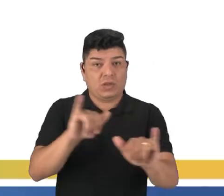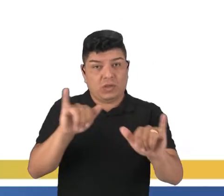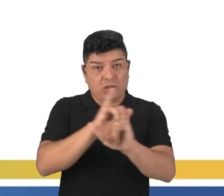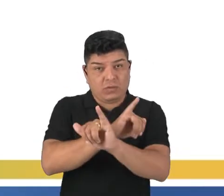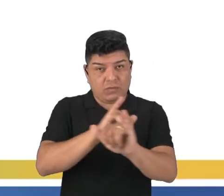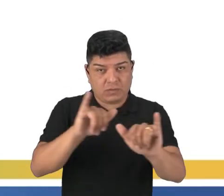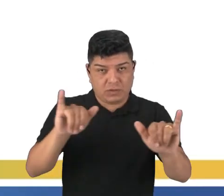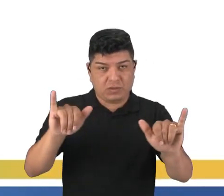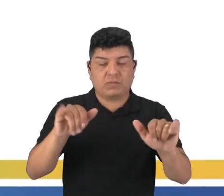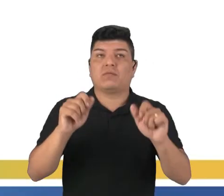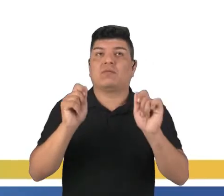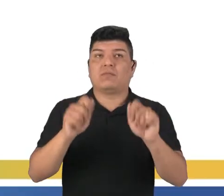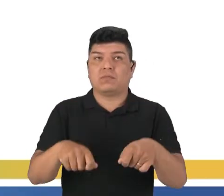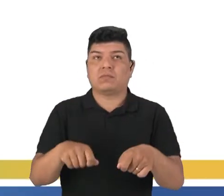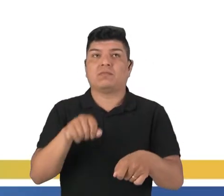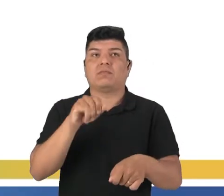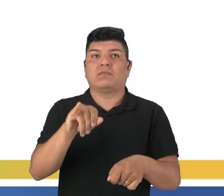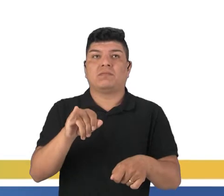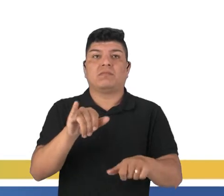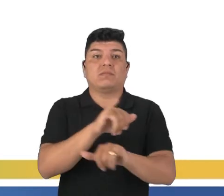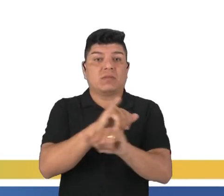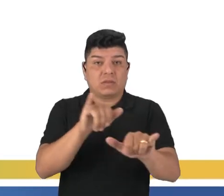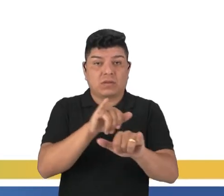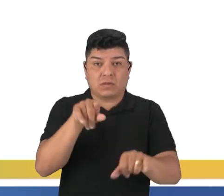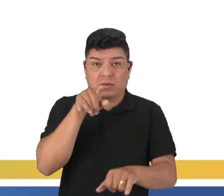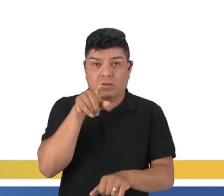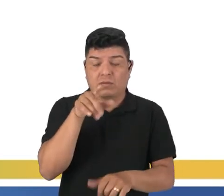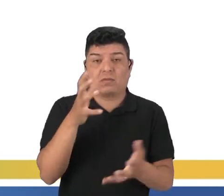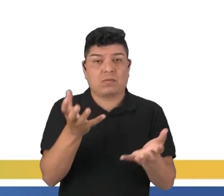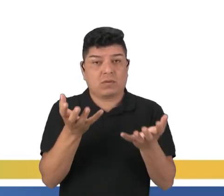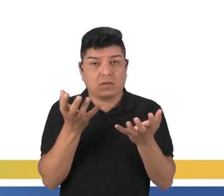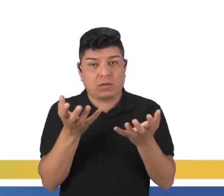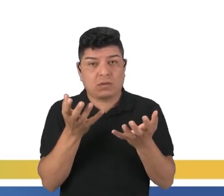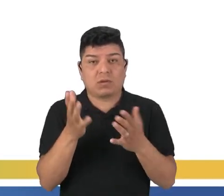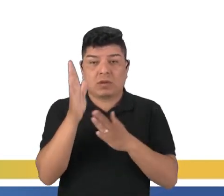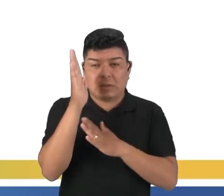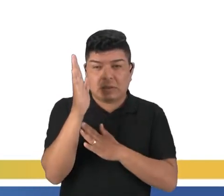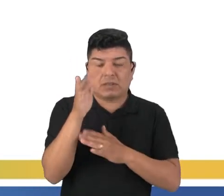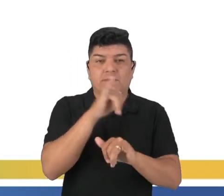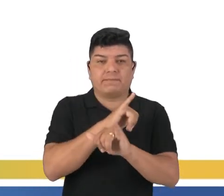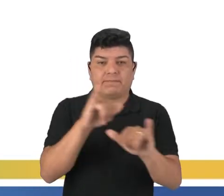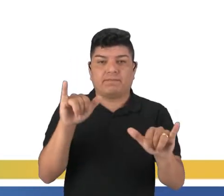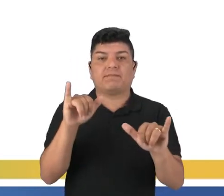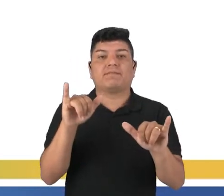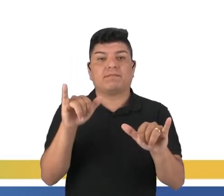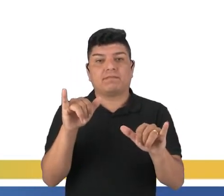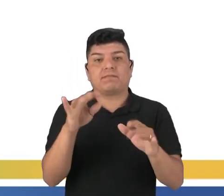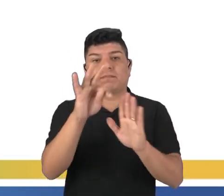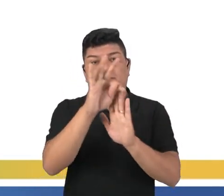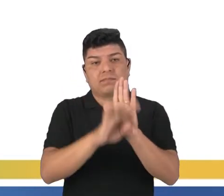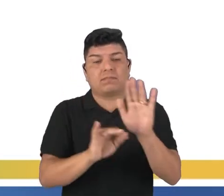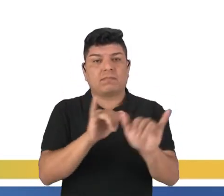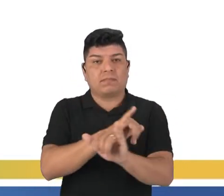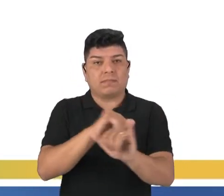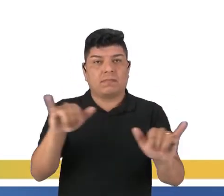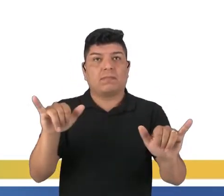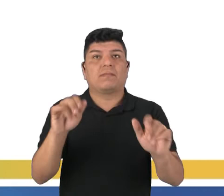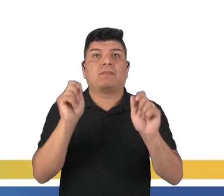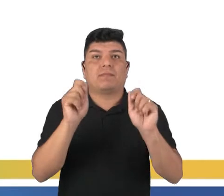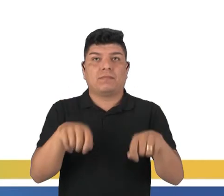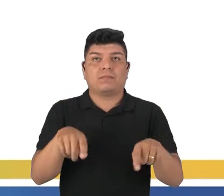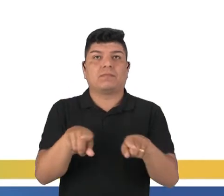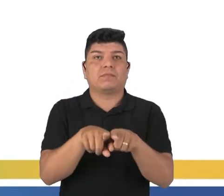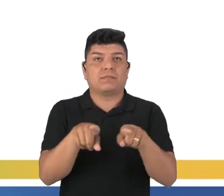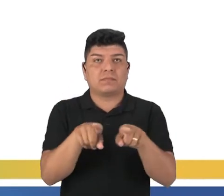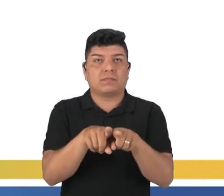tipo informativo, se você quer dar uma informação, então você vai seguir a linha da informação, tá? Textos informativos, pode